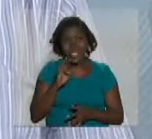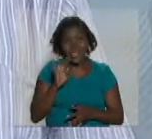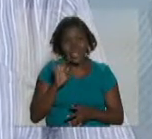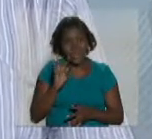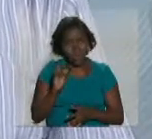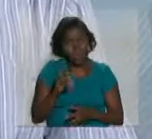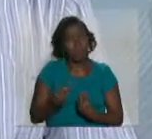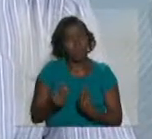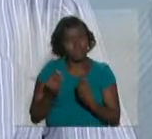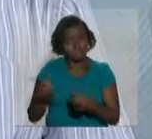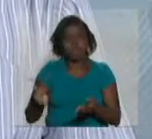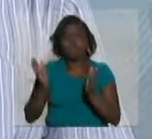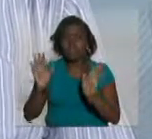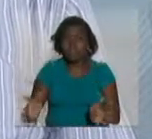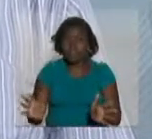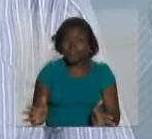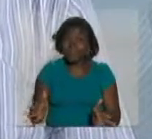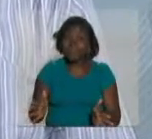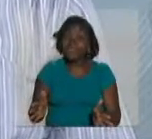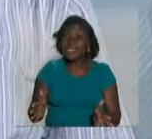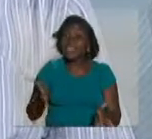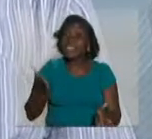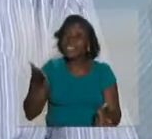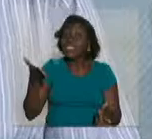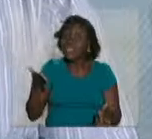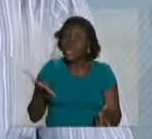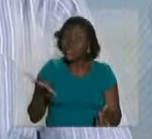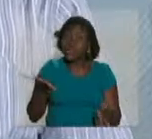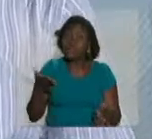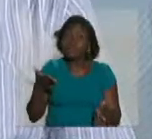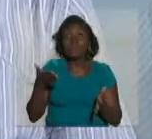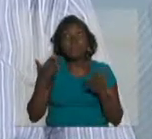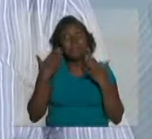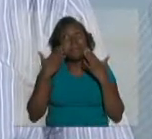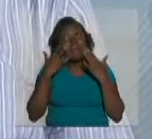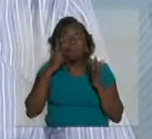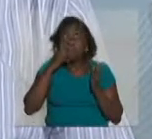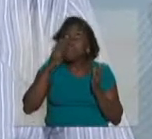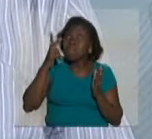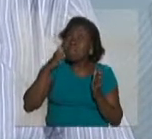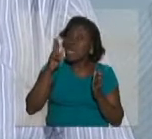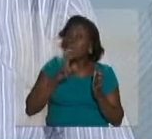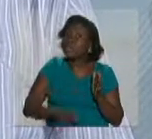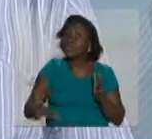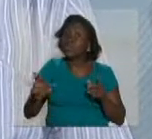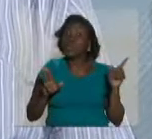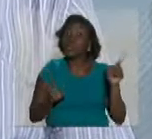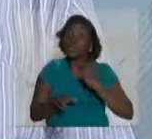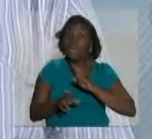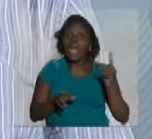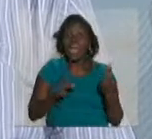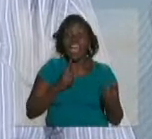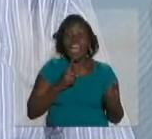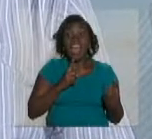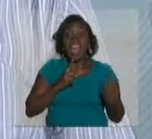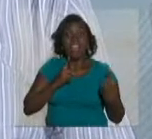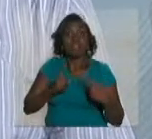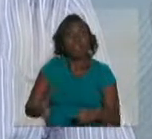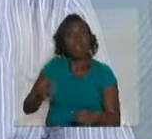o PDTU. E aí isso aparentemente não vem sendo usado no sentido de atacar os